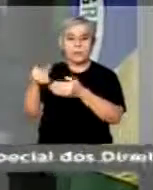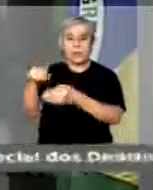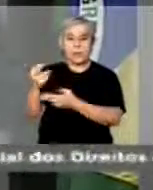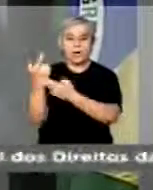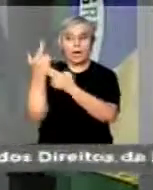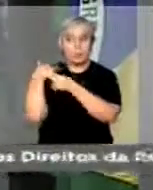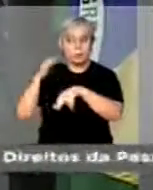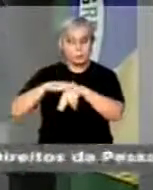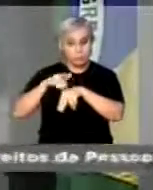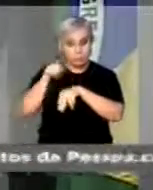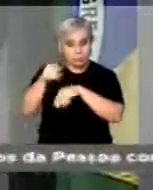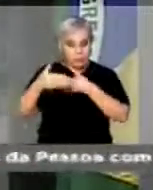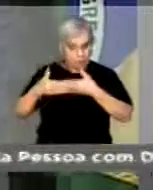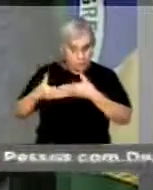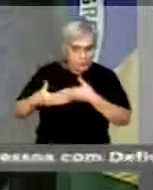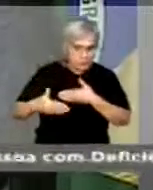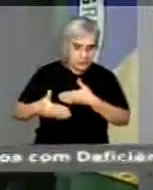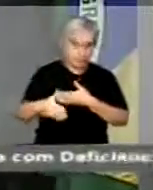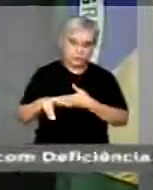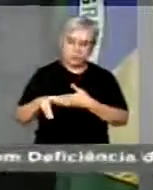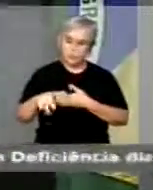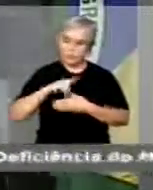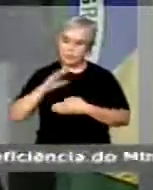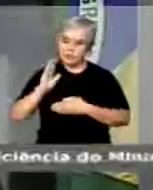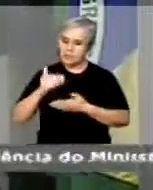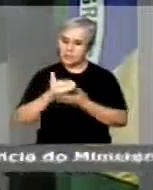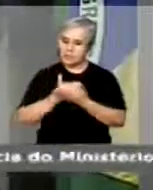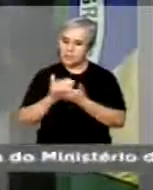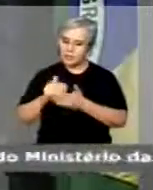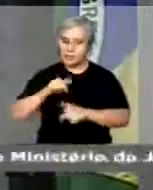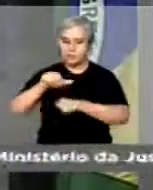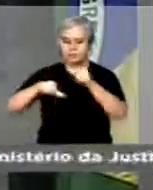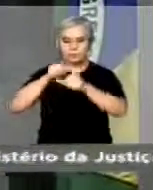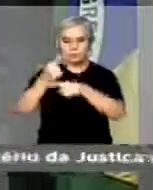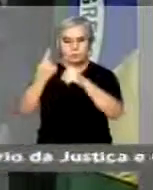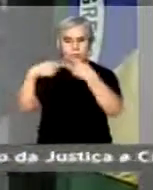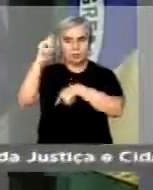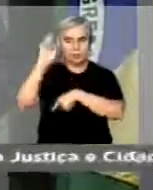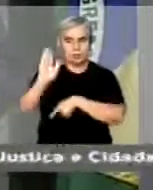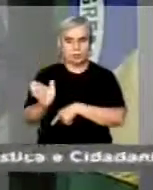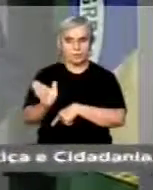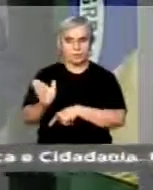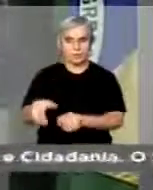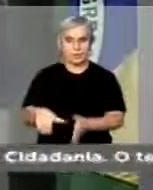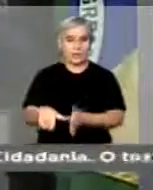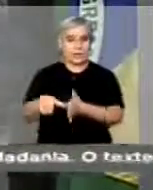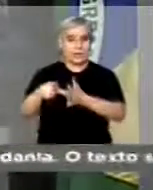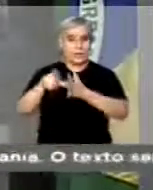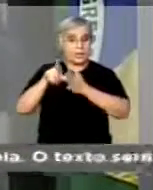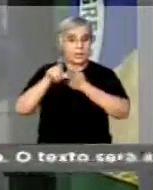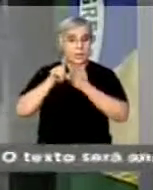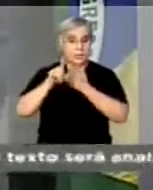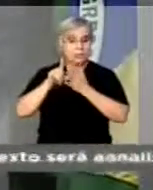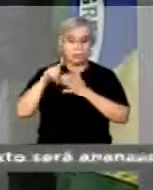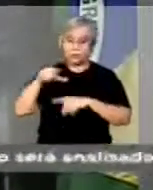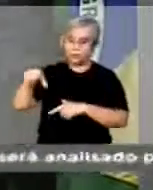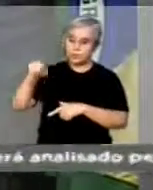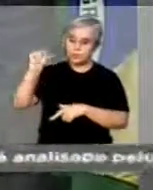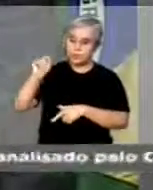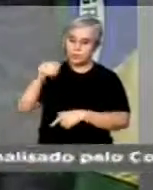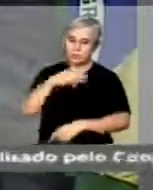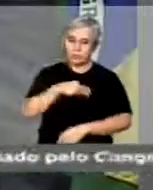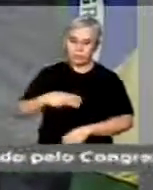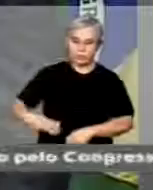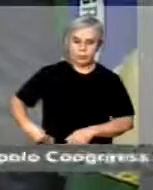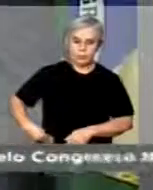missão e à gestão que está desenvolvendo já. Digo ainda que, antes mesmo de despachar o primeiro